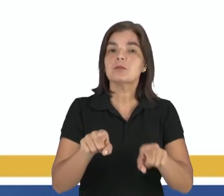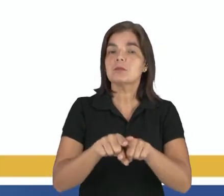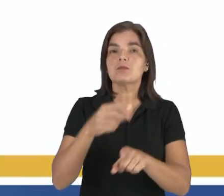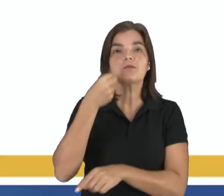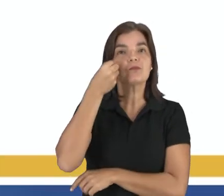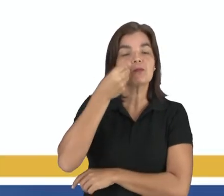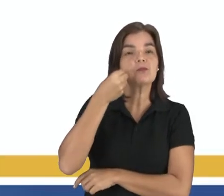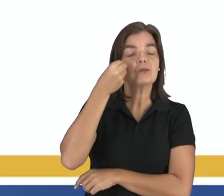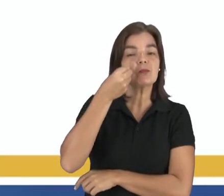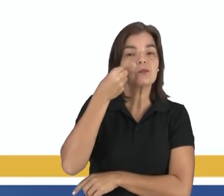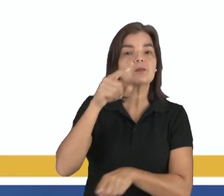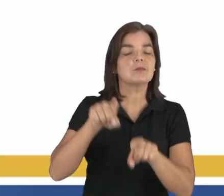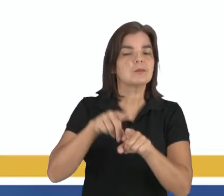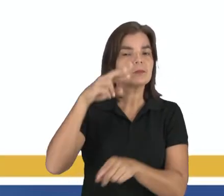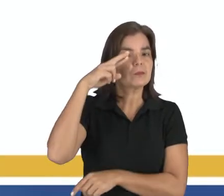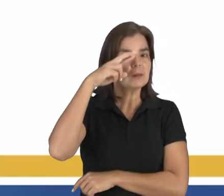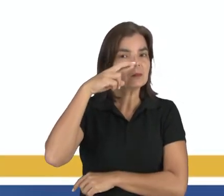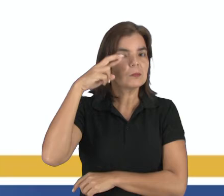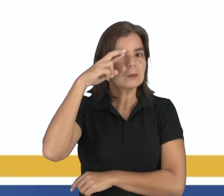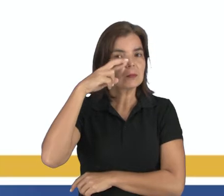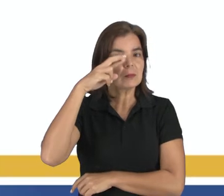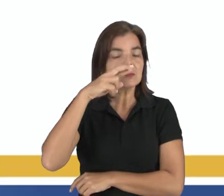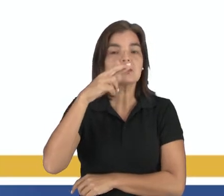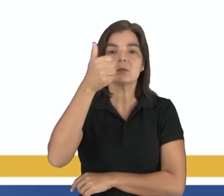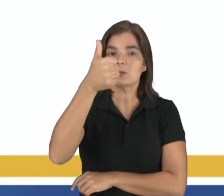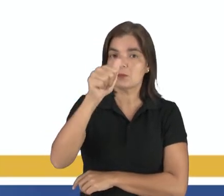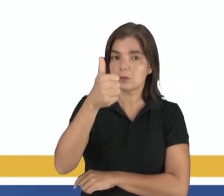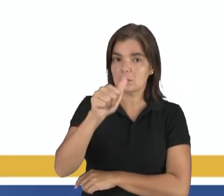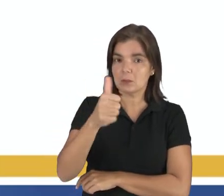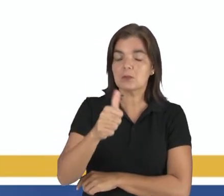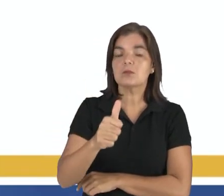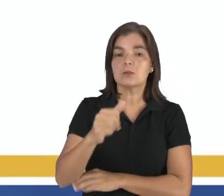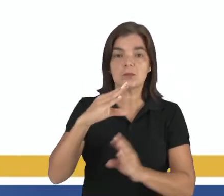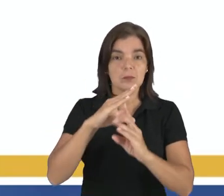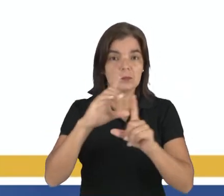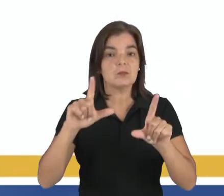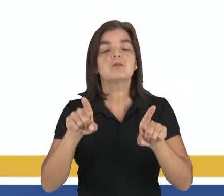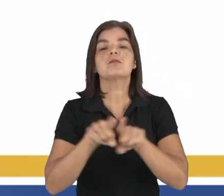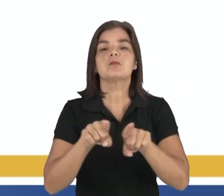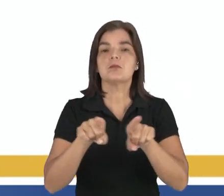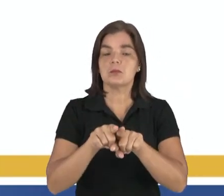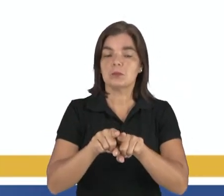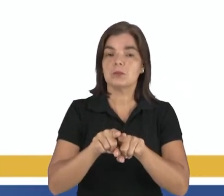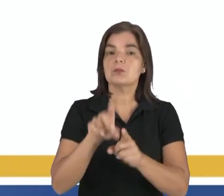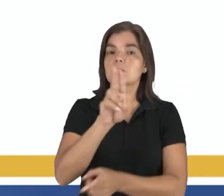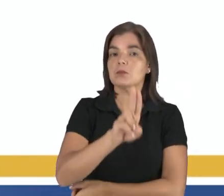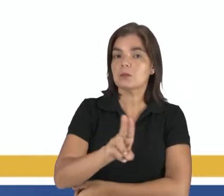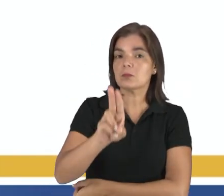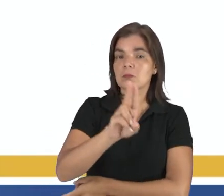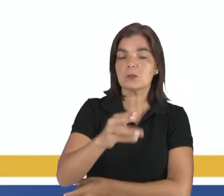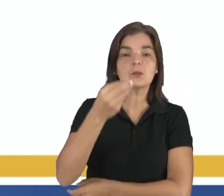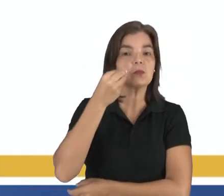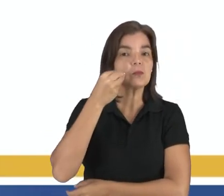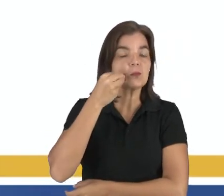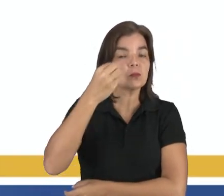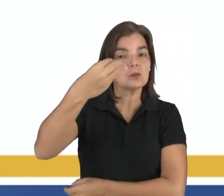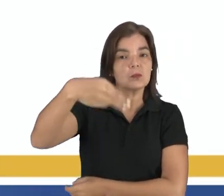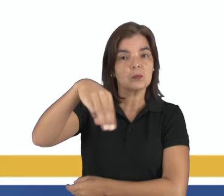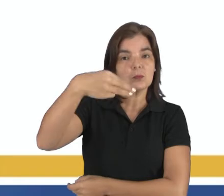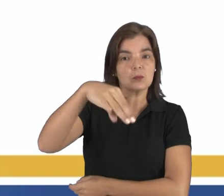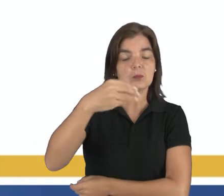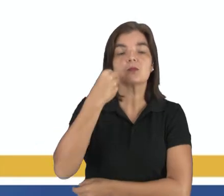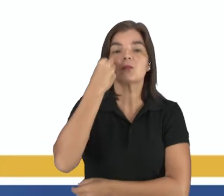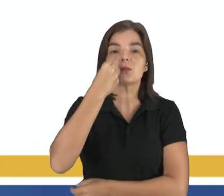a experimentação, que é a observação, a análise da consistência lógica e também pode ser utilizado testes matemáticos